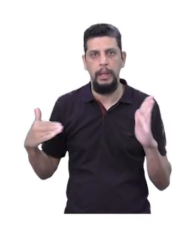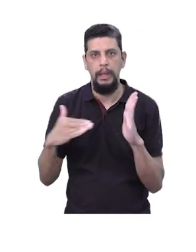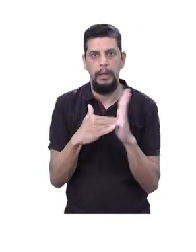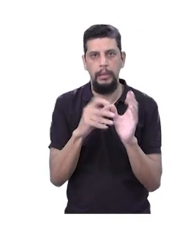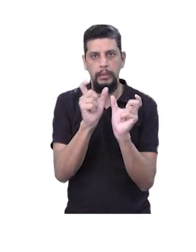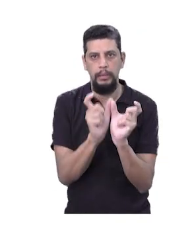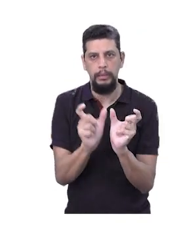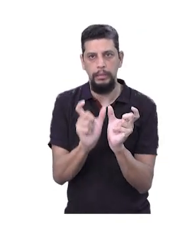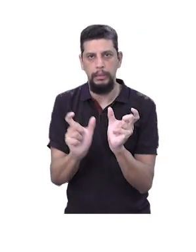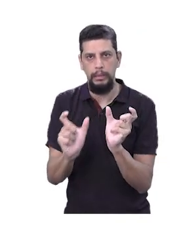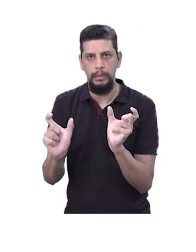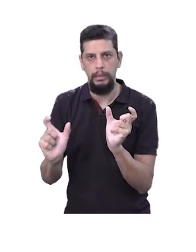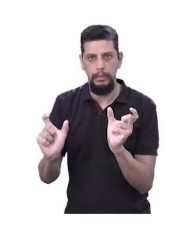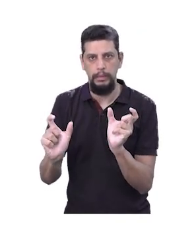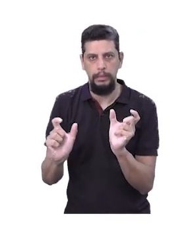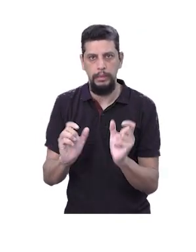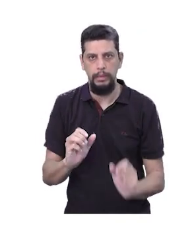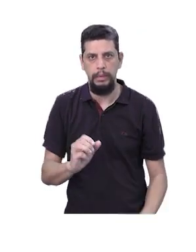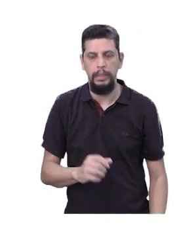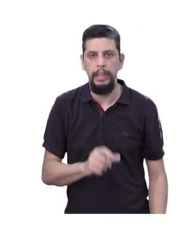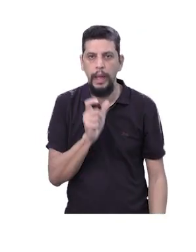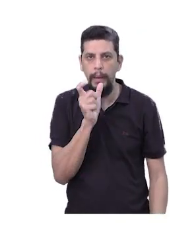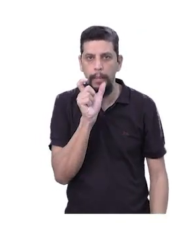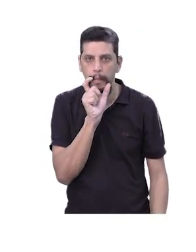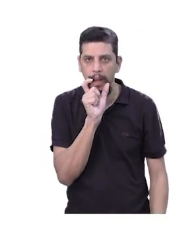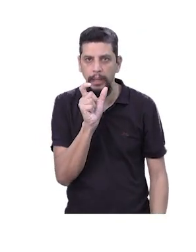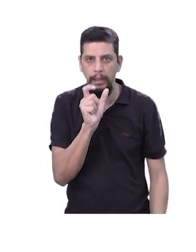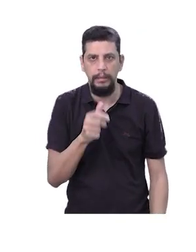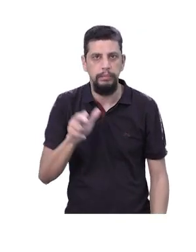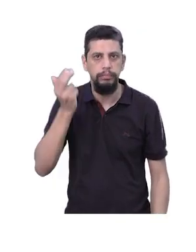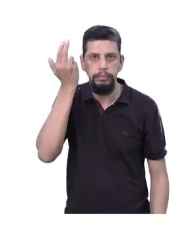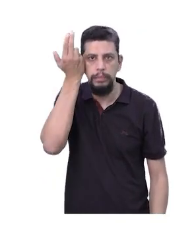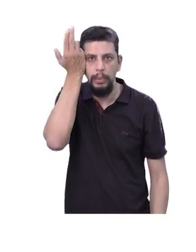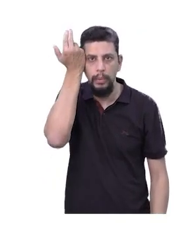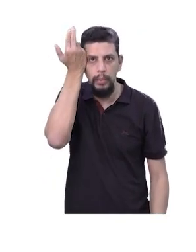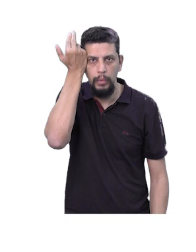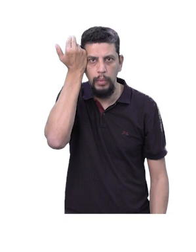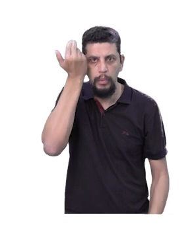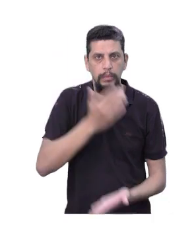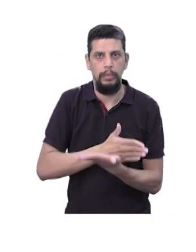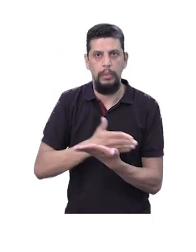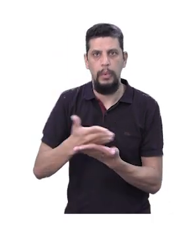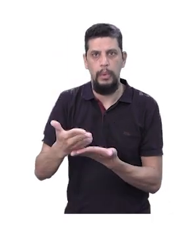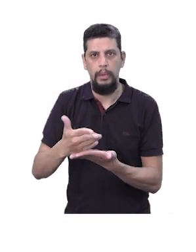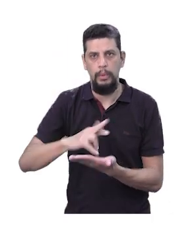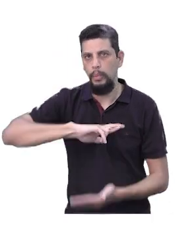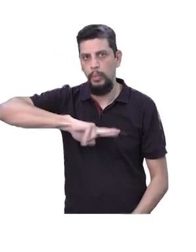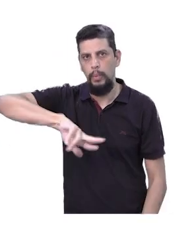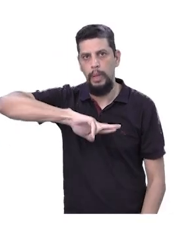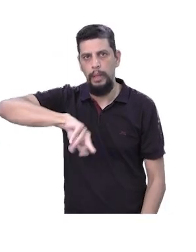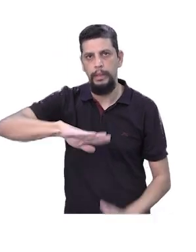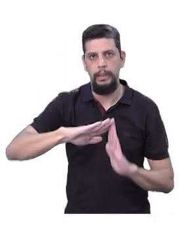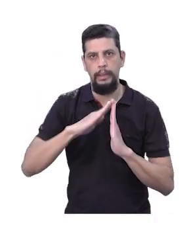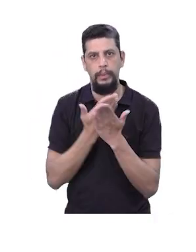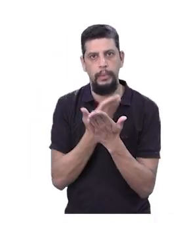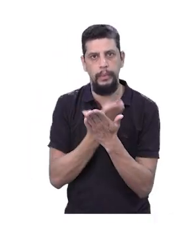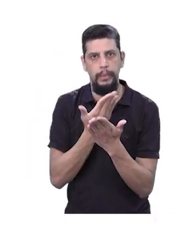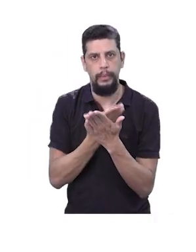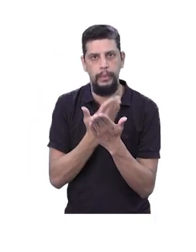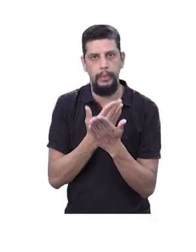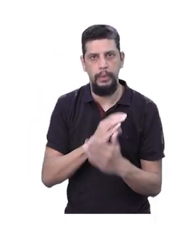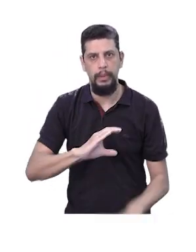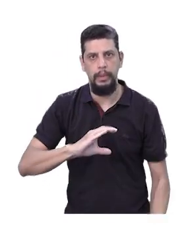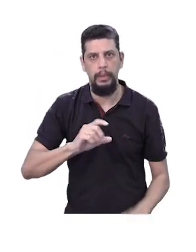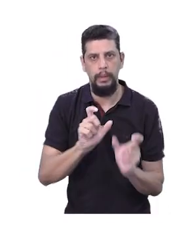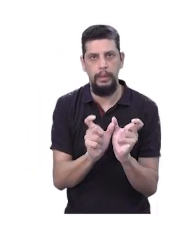macaco. Ah, na última sílaba. Macaco. E na palavra coelho? A sílaba co está no início.